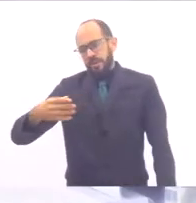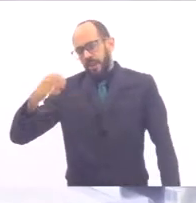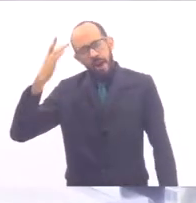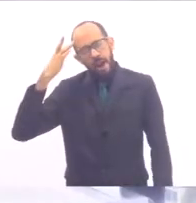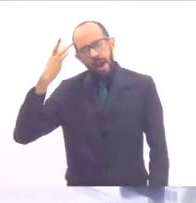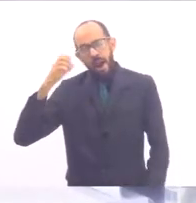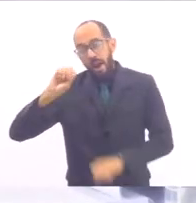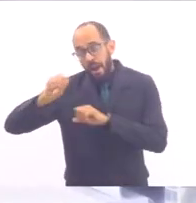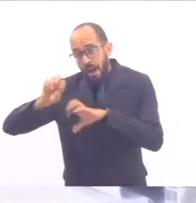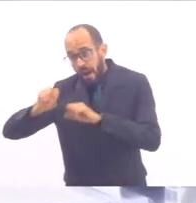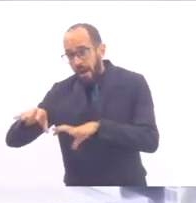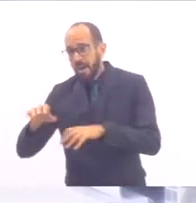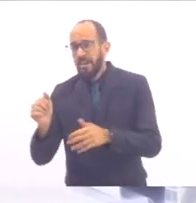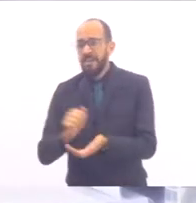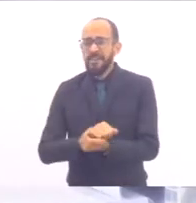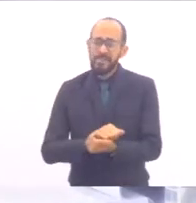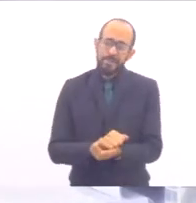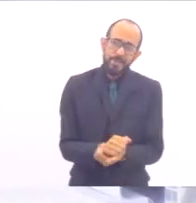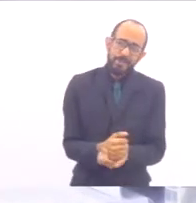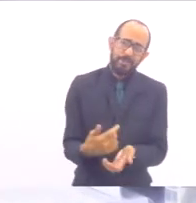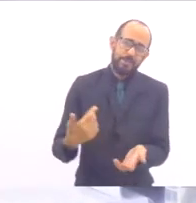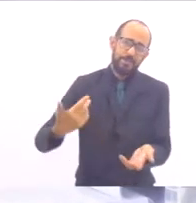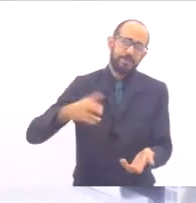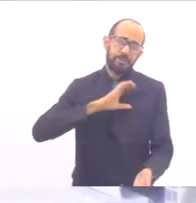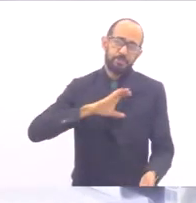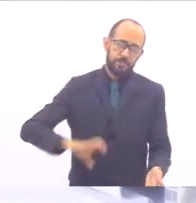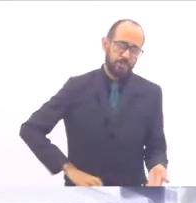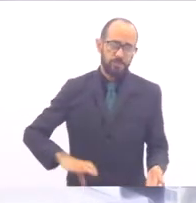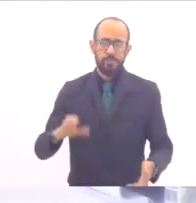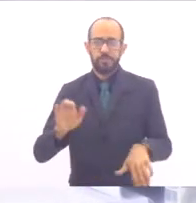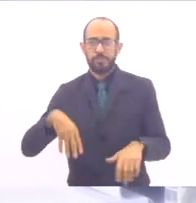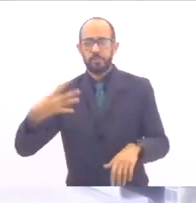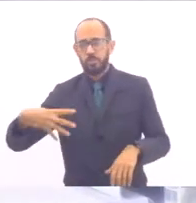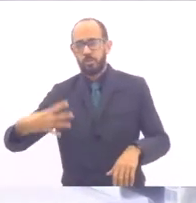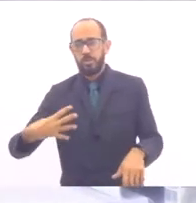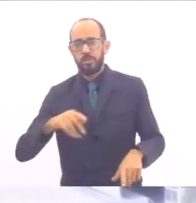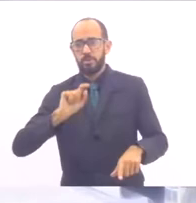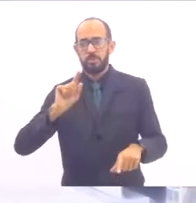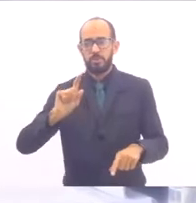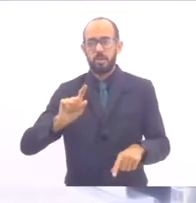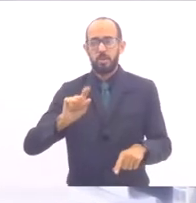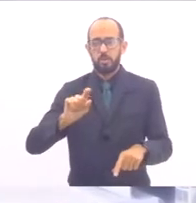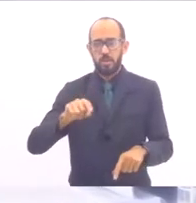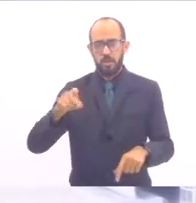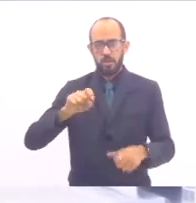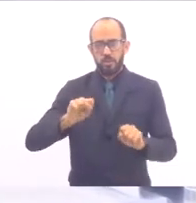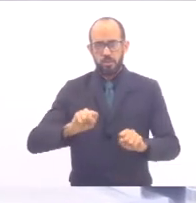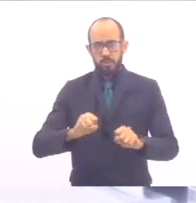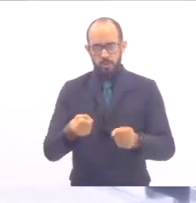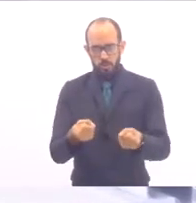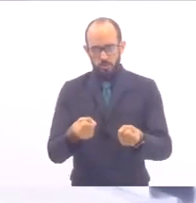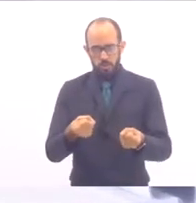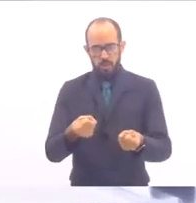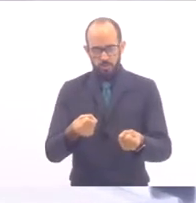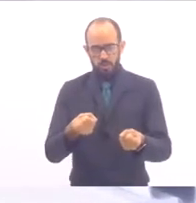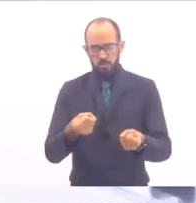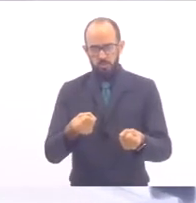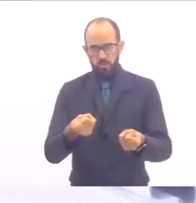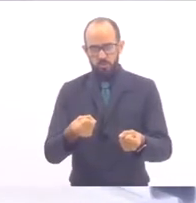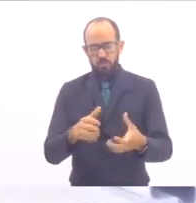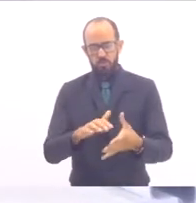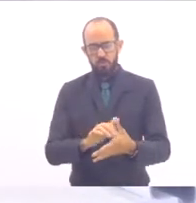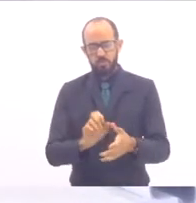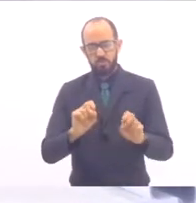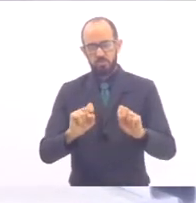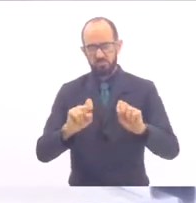educação e cidadania, e o quarto é, segurança e cidadania, se eu não me engano. Muito